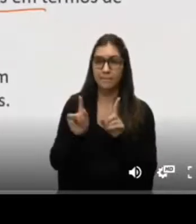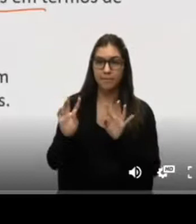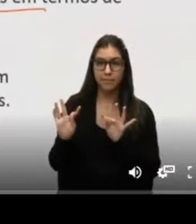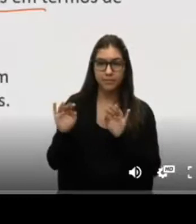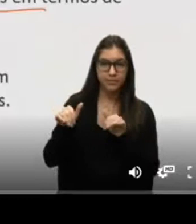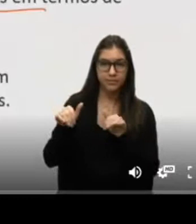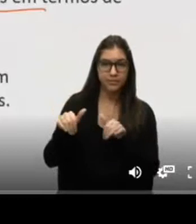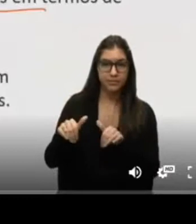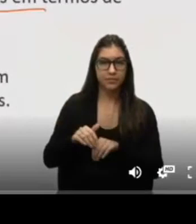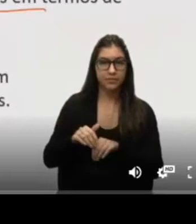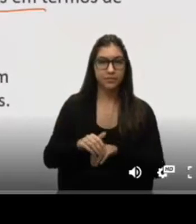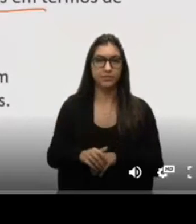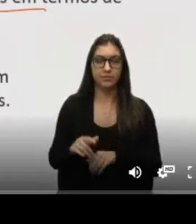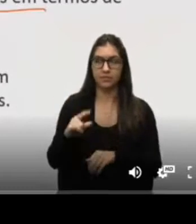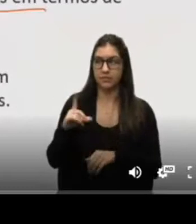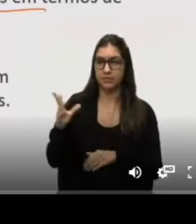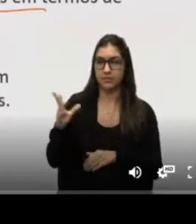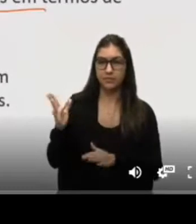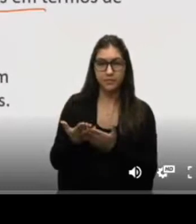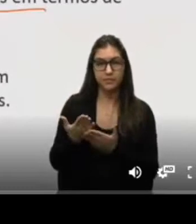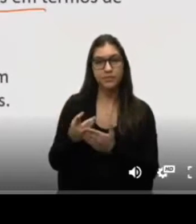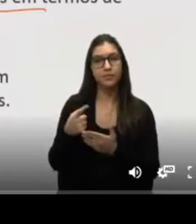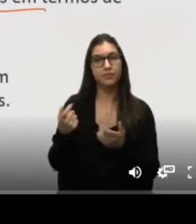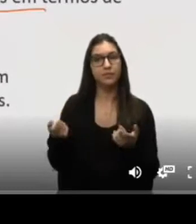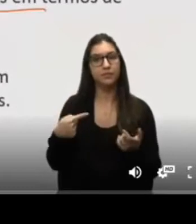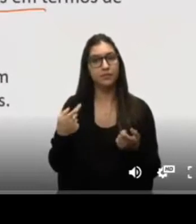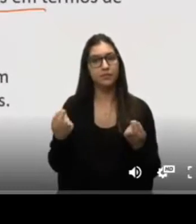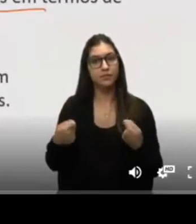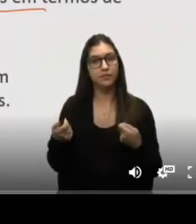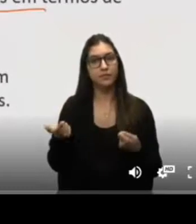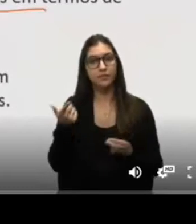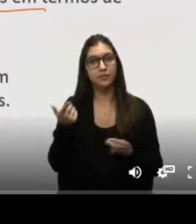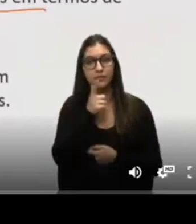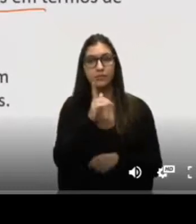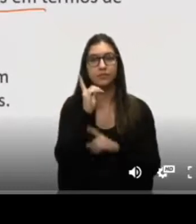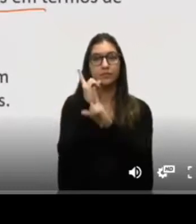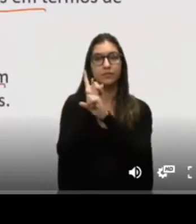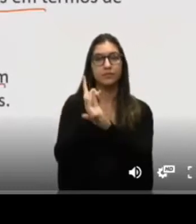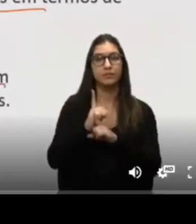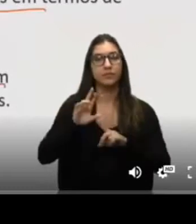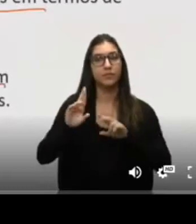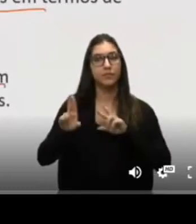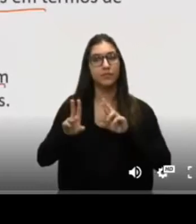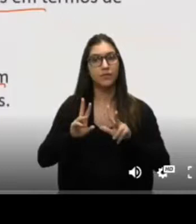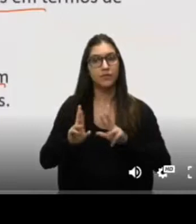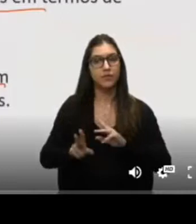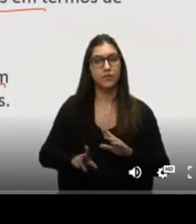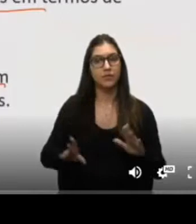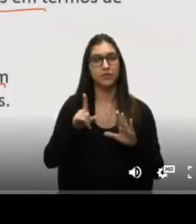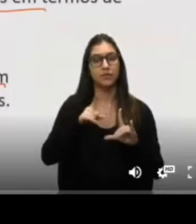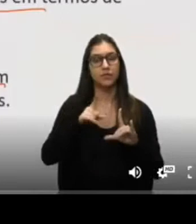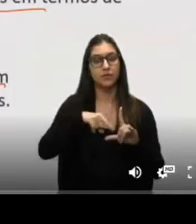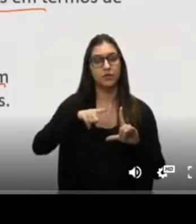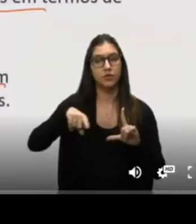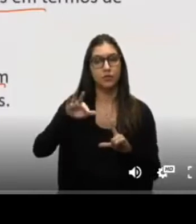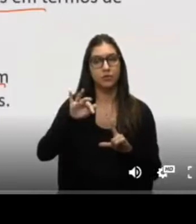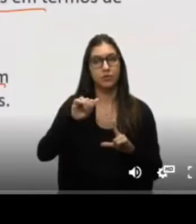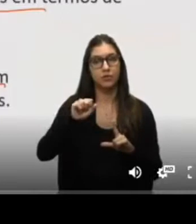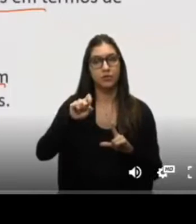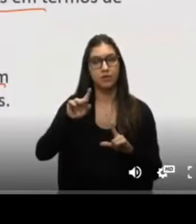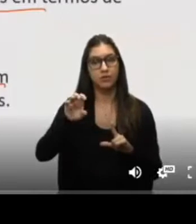final dessa aula, nós temos que ser capazes de identificar diferentes pontos em um diagrama de fases.